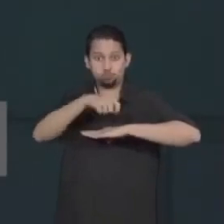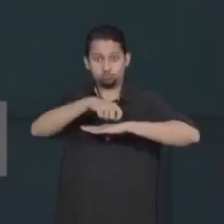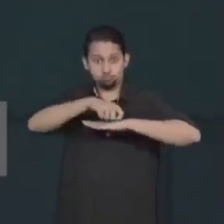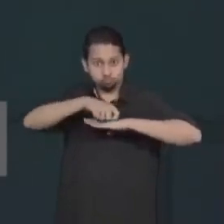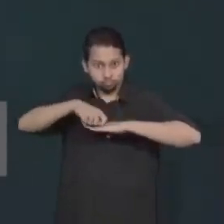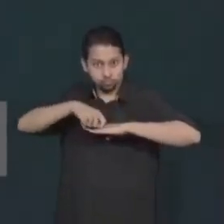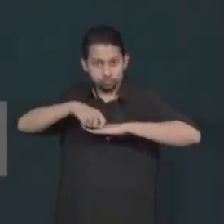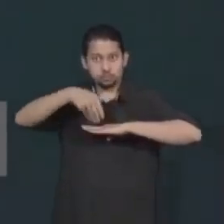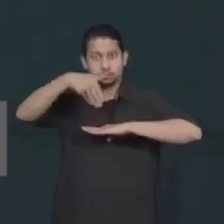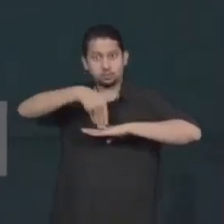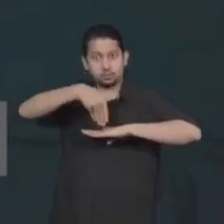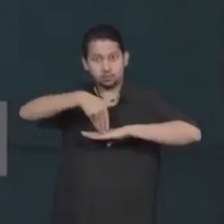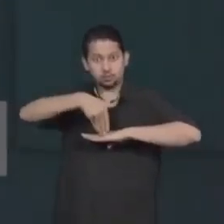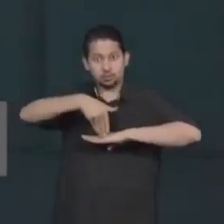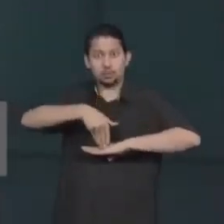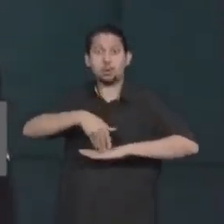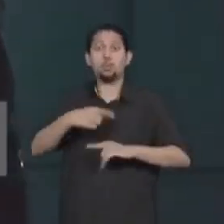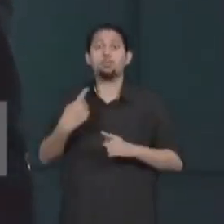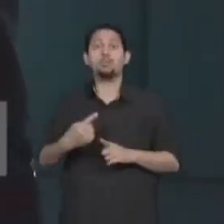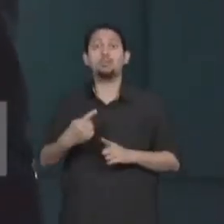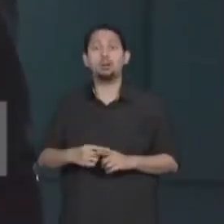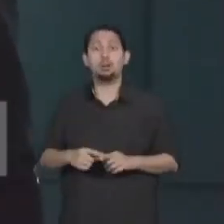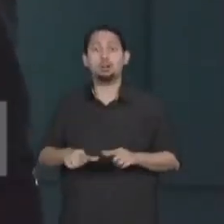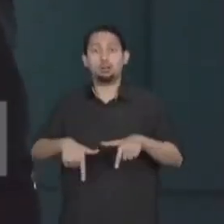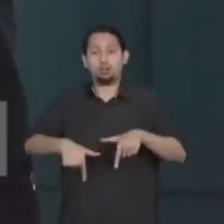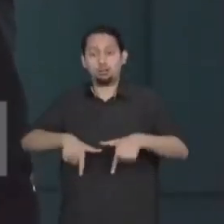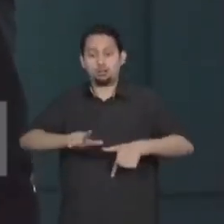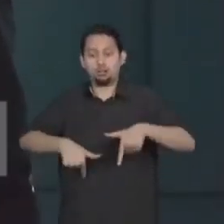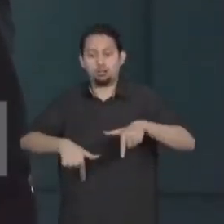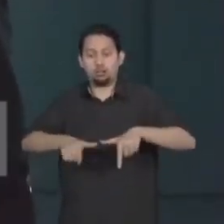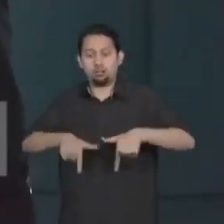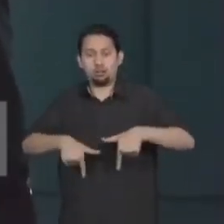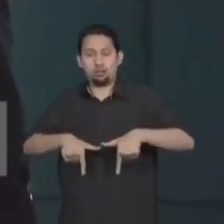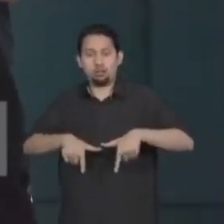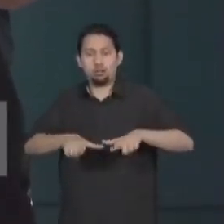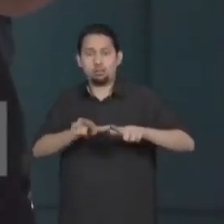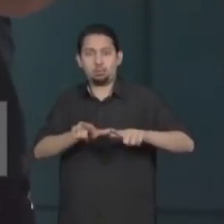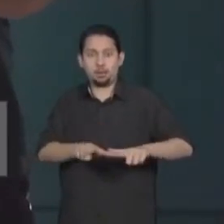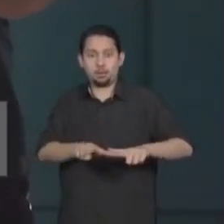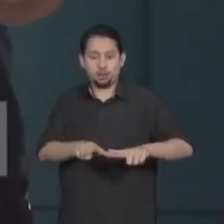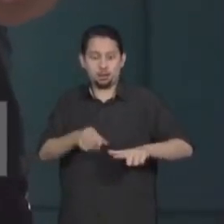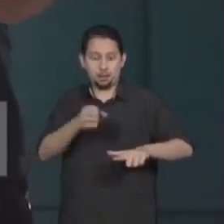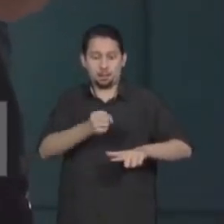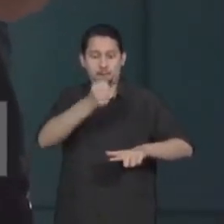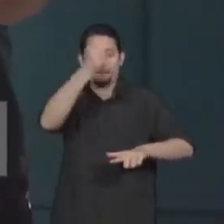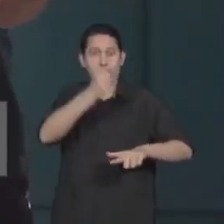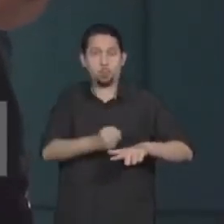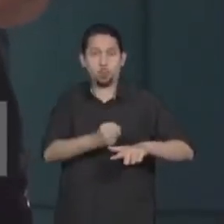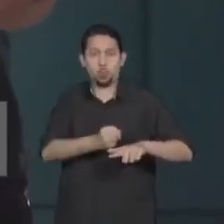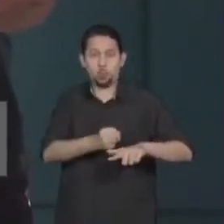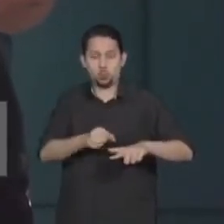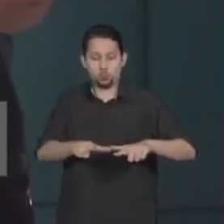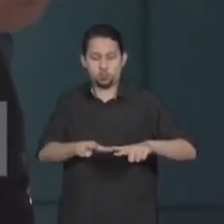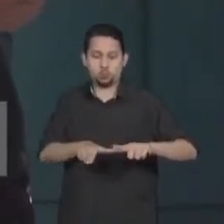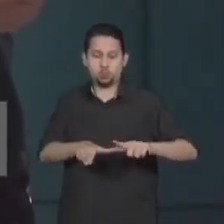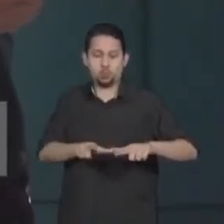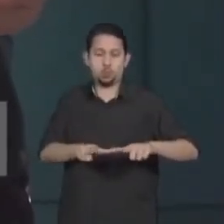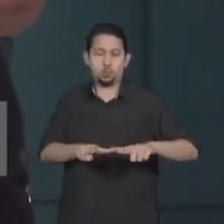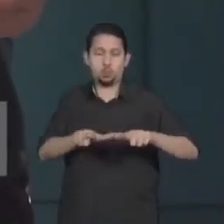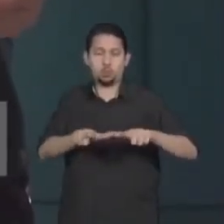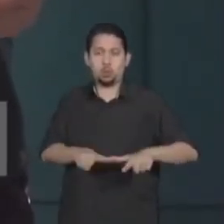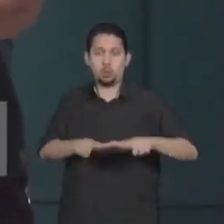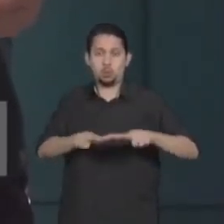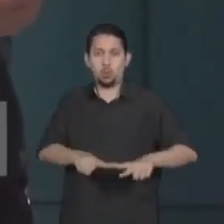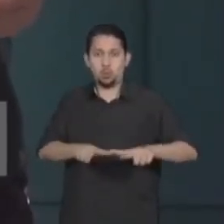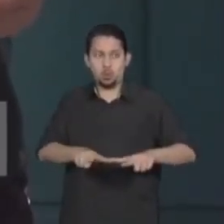centímetros. Para que vai servir essa linha? Para você colar a perna do robô. Essa aqui é a perna, você vai colar ela aqui,